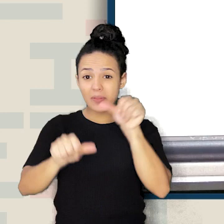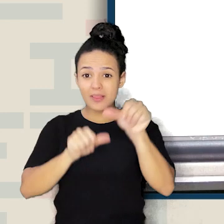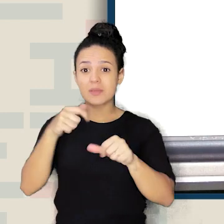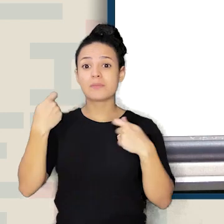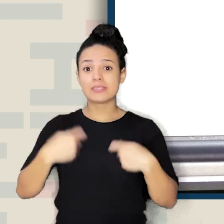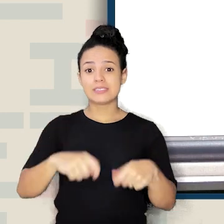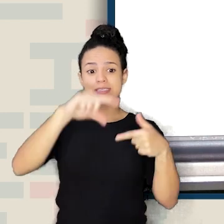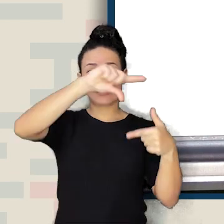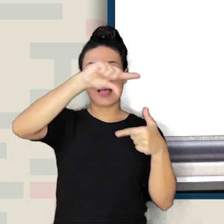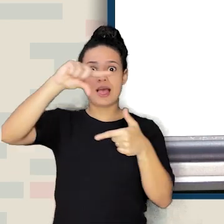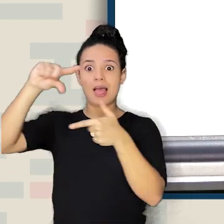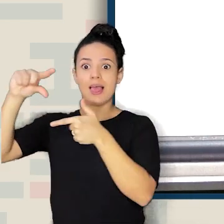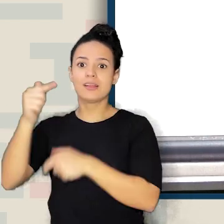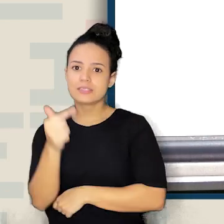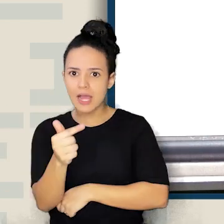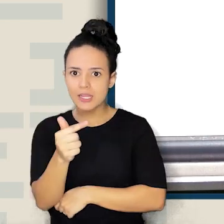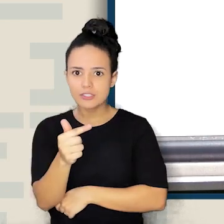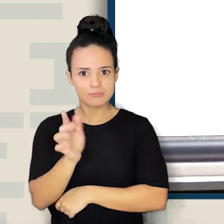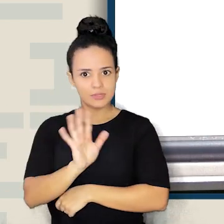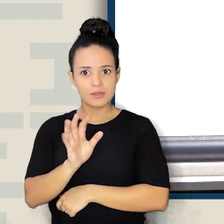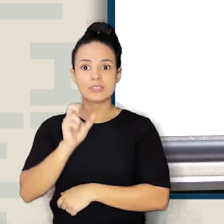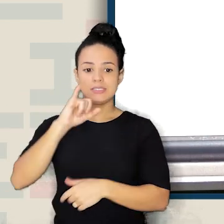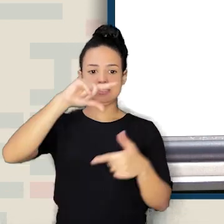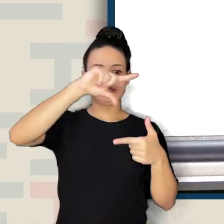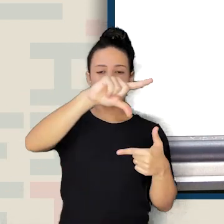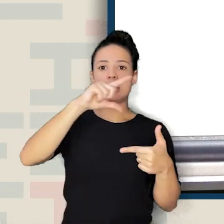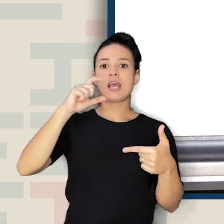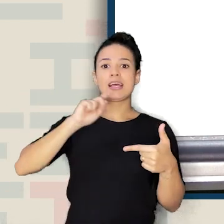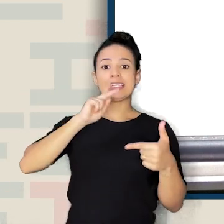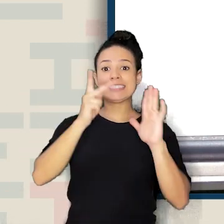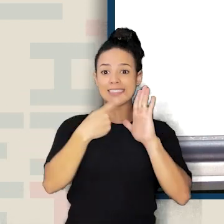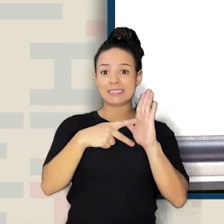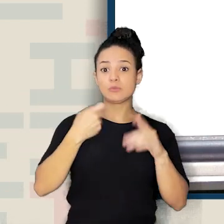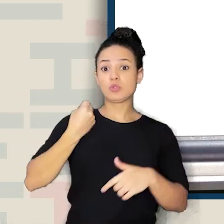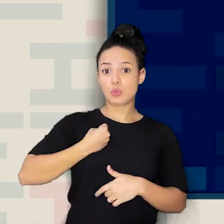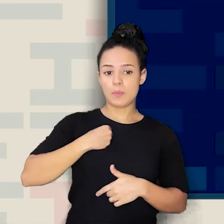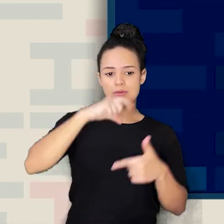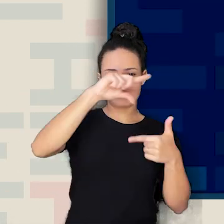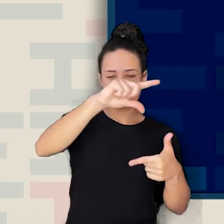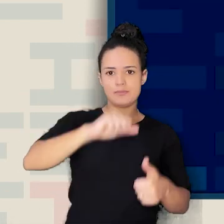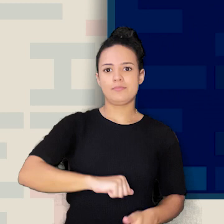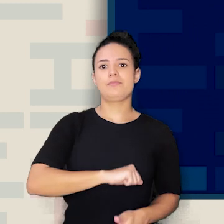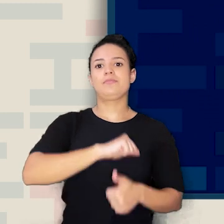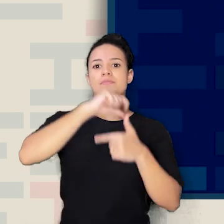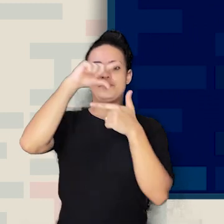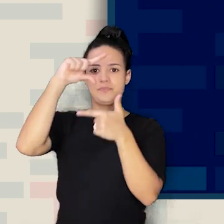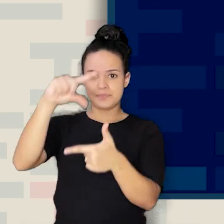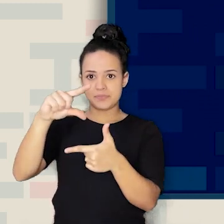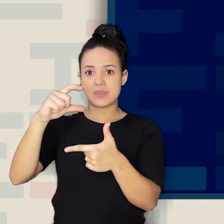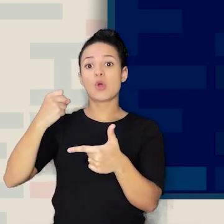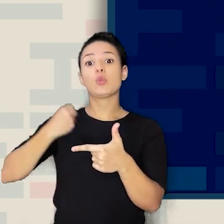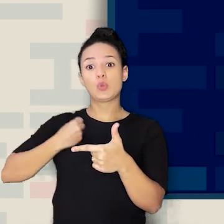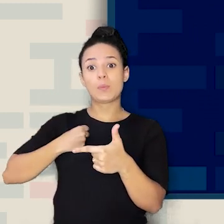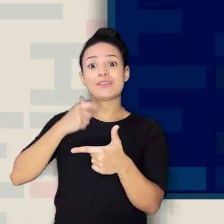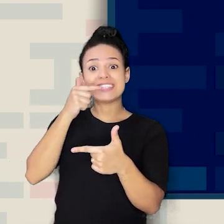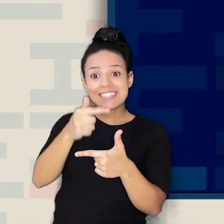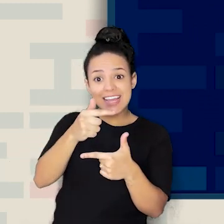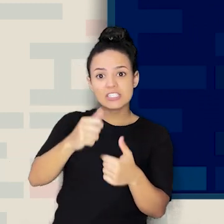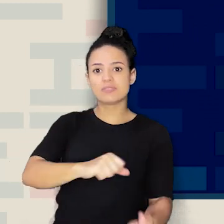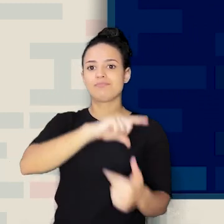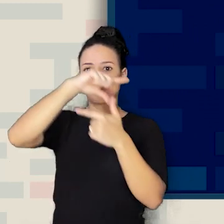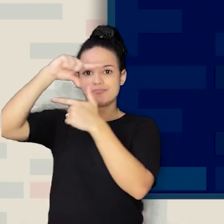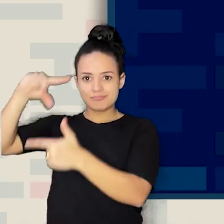7 células, tá? Quando eu coloco o sinal de número, eu vou precisar apenas de 3. Uma para o sinal de número, uma para o número e outra